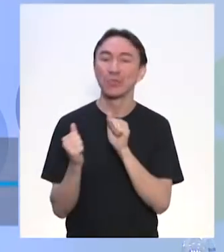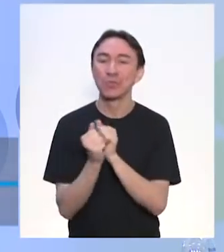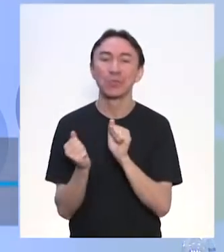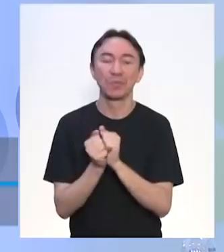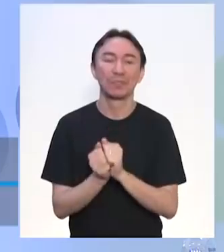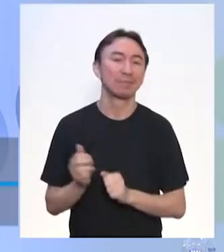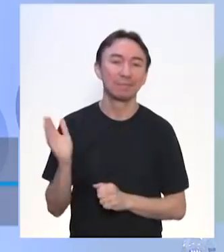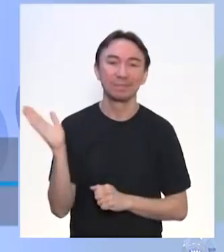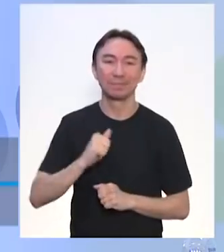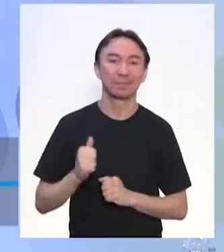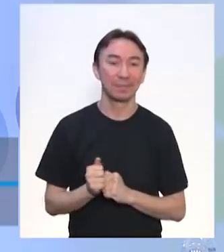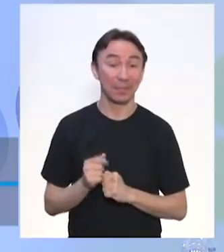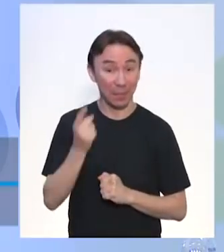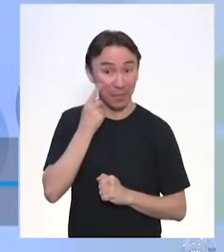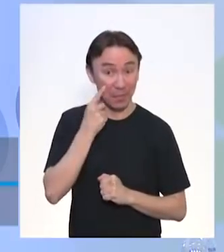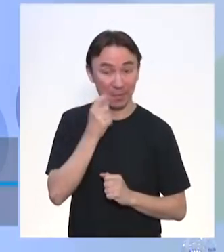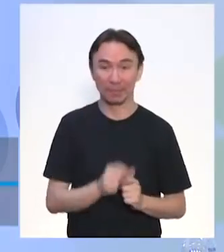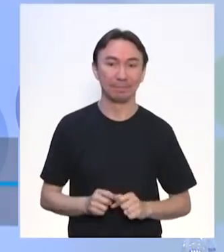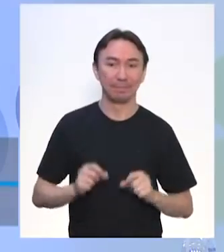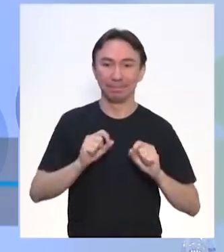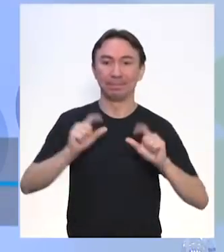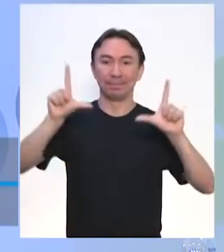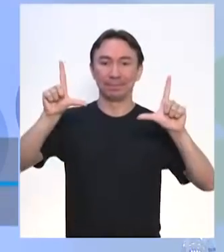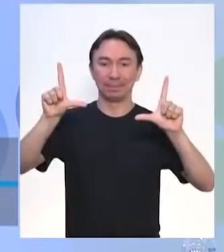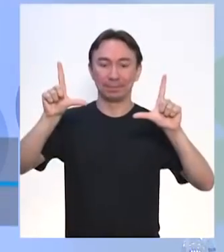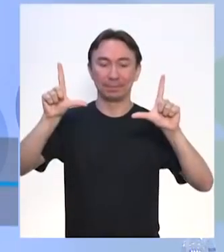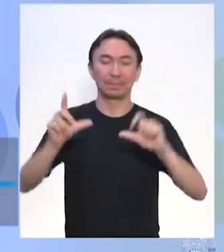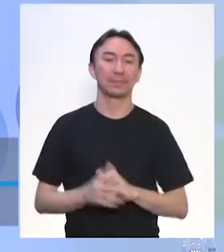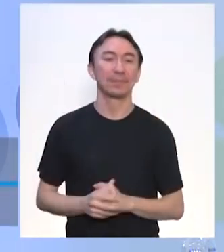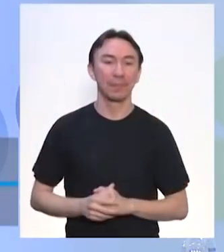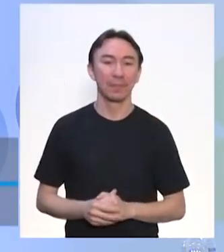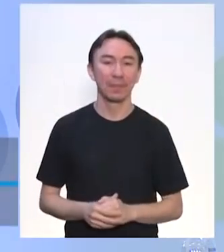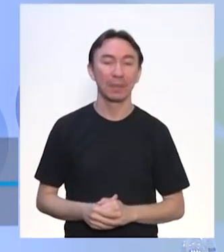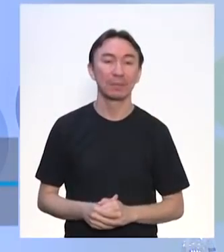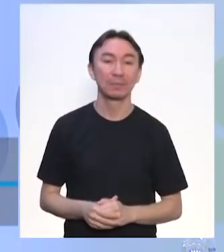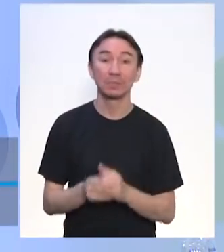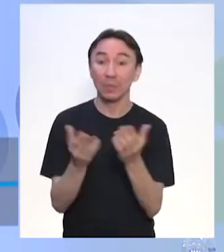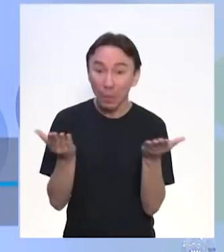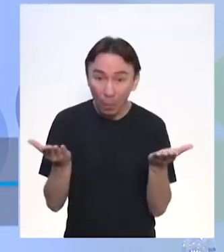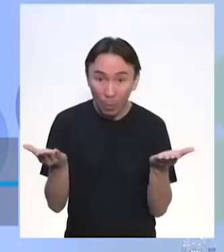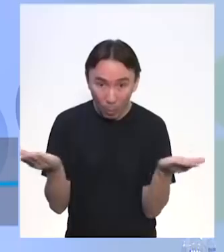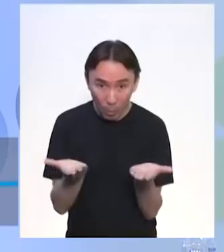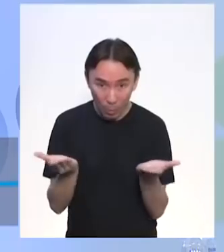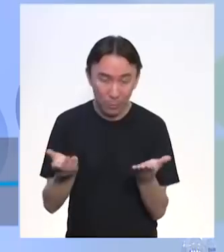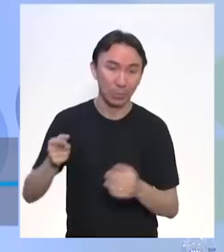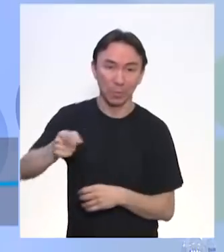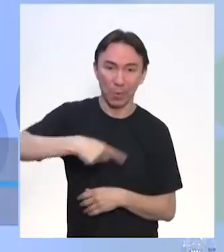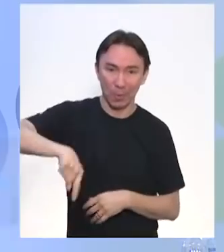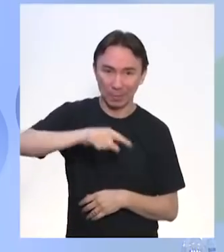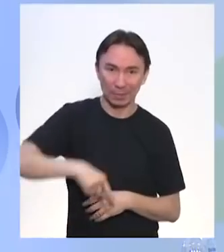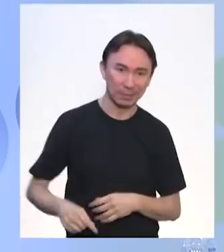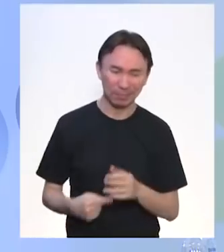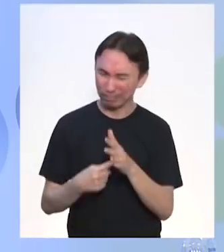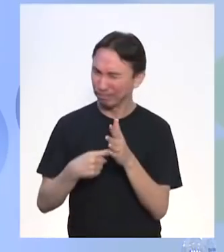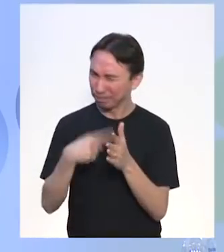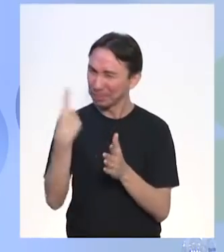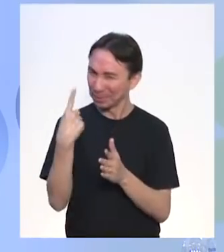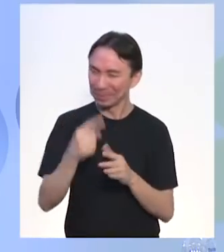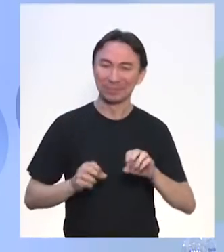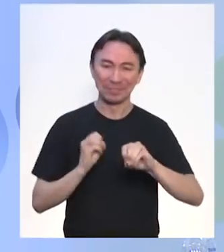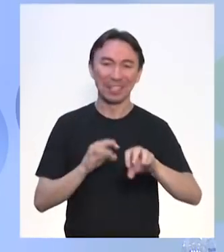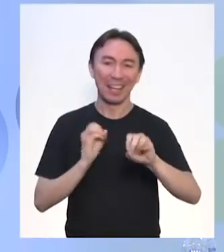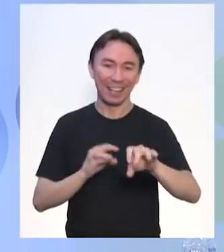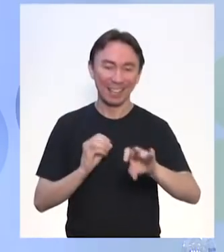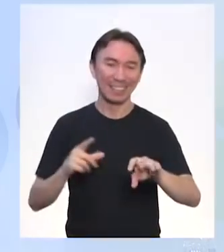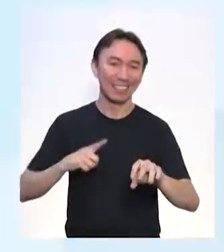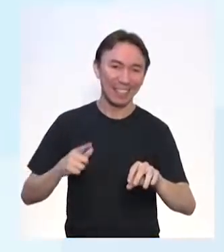quê? Vejam aí na tela. Hoje, especificamente, nesse nosso primeiro encontro, a gente vai falar de